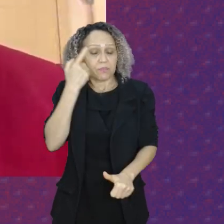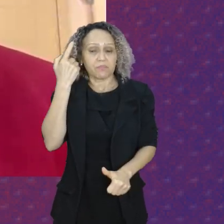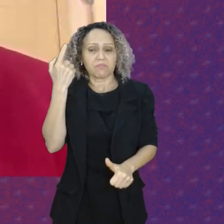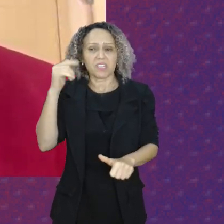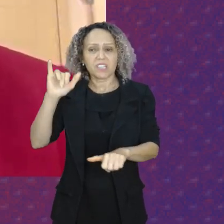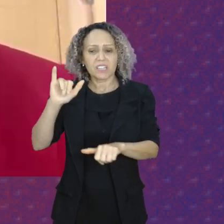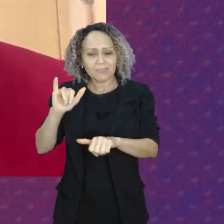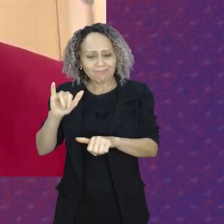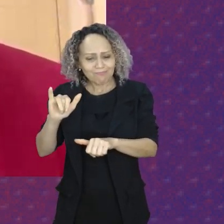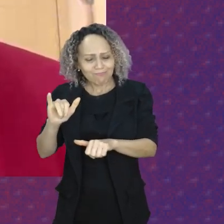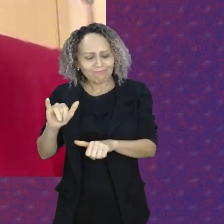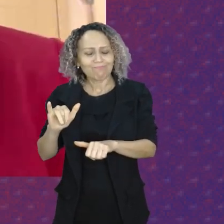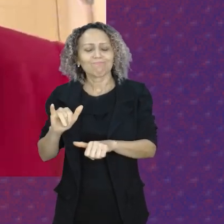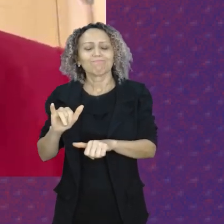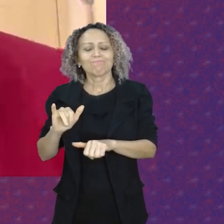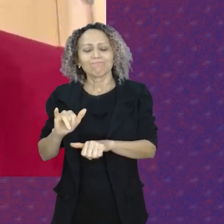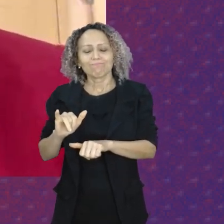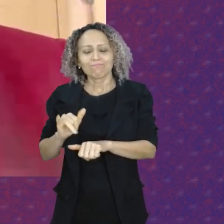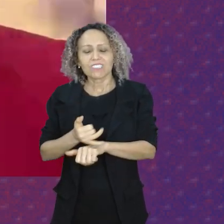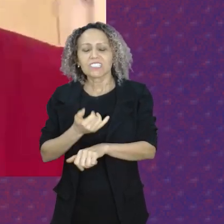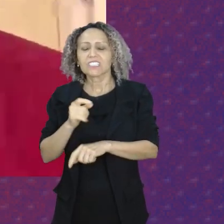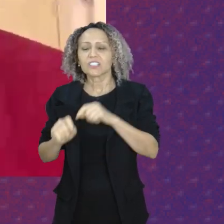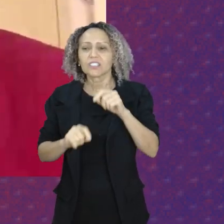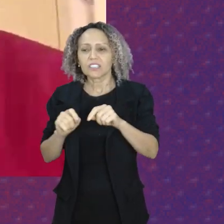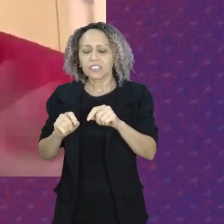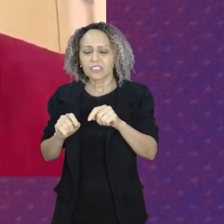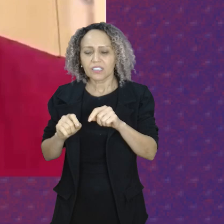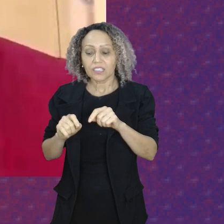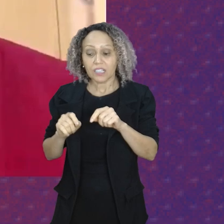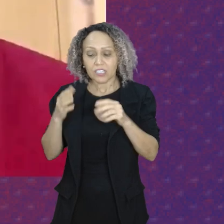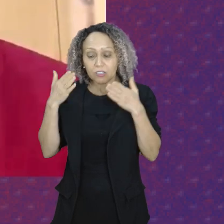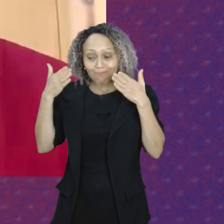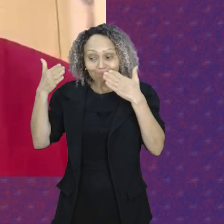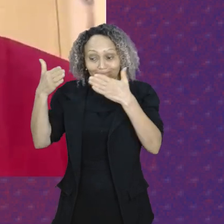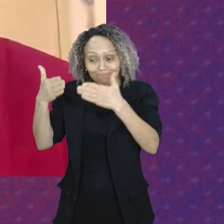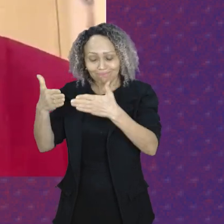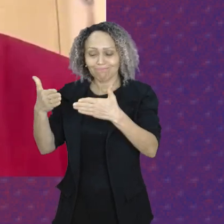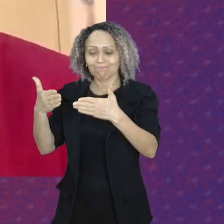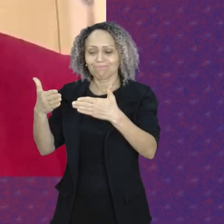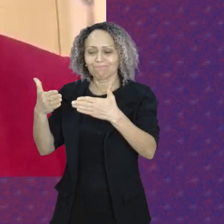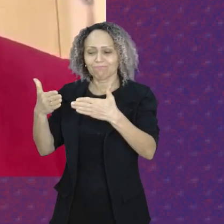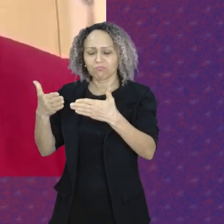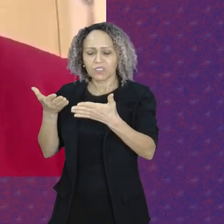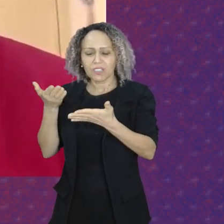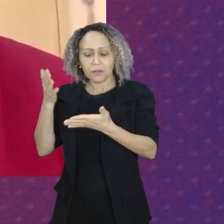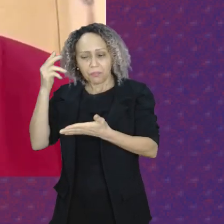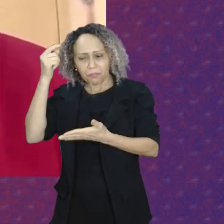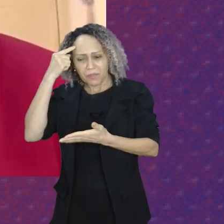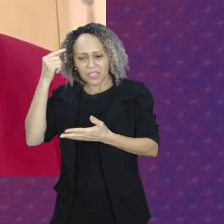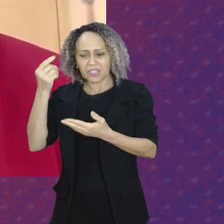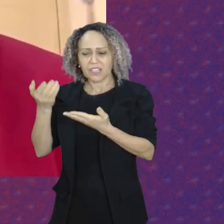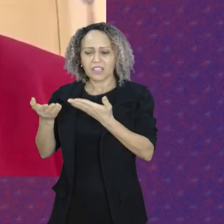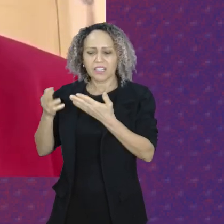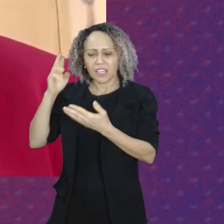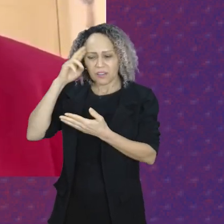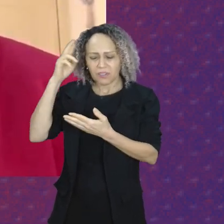termos de políticas públicas para a questão absurda da desigualdade e dos resultados